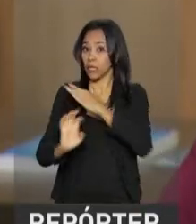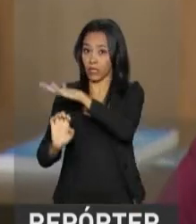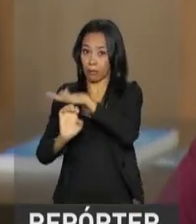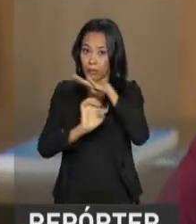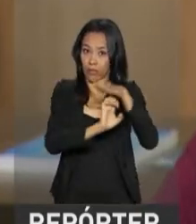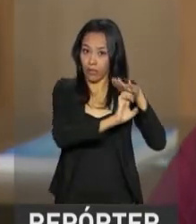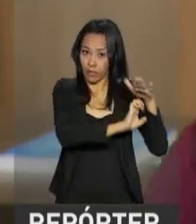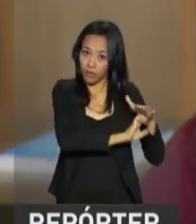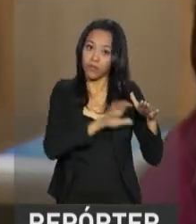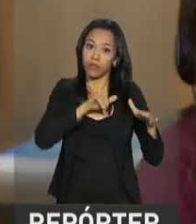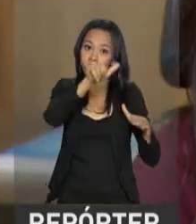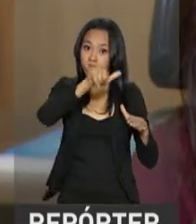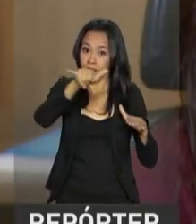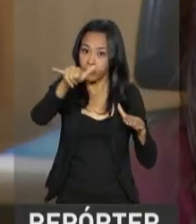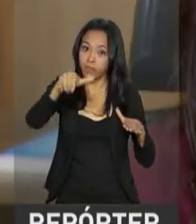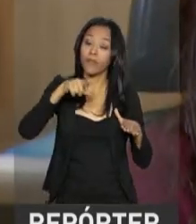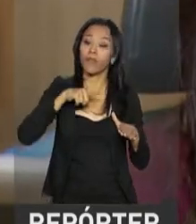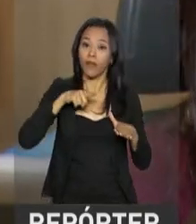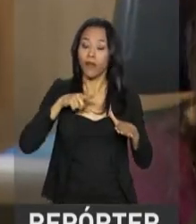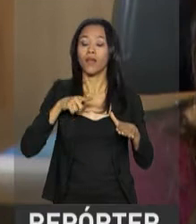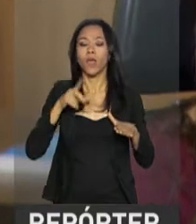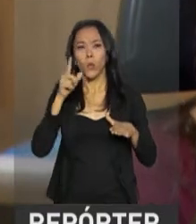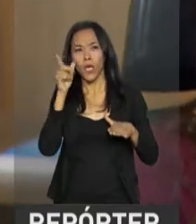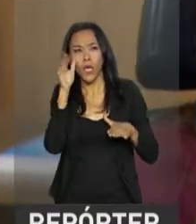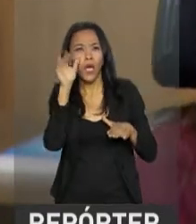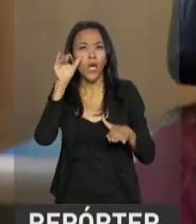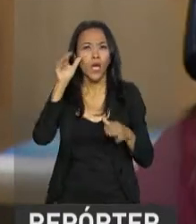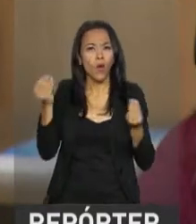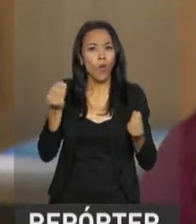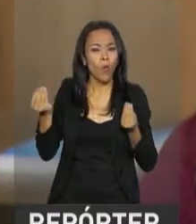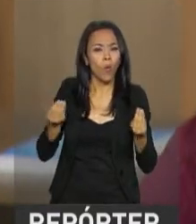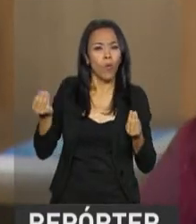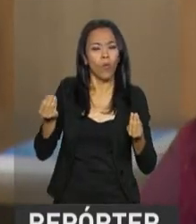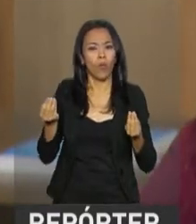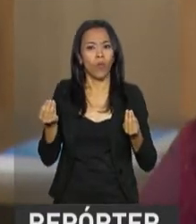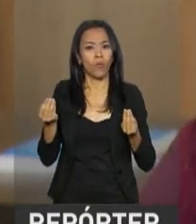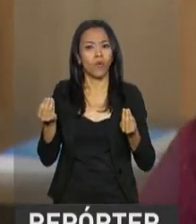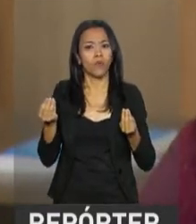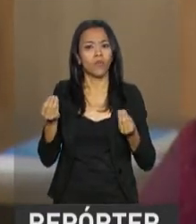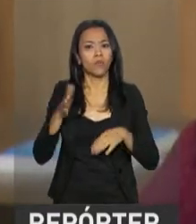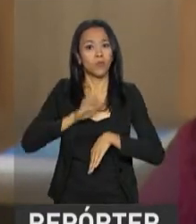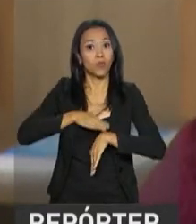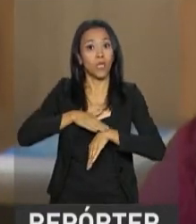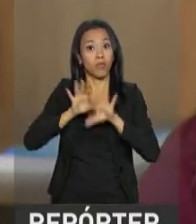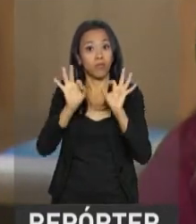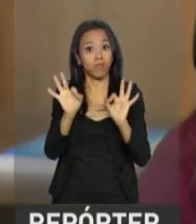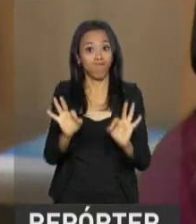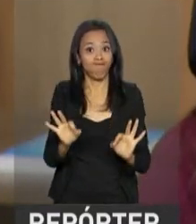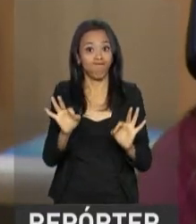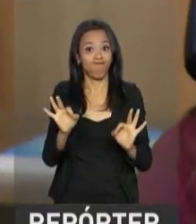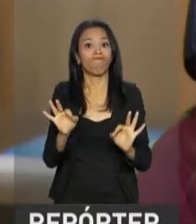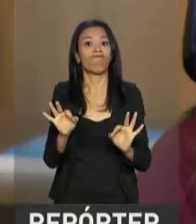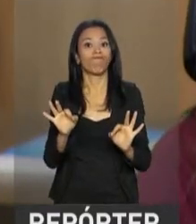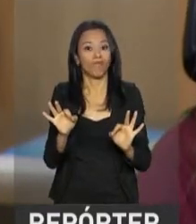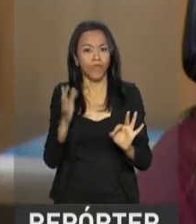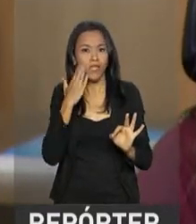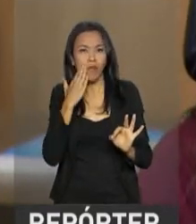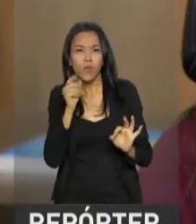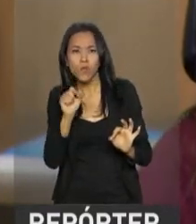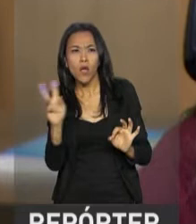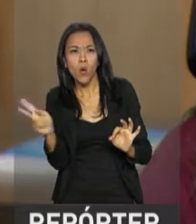dos operadores aeroportuários acompanhando a malha a em tempo real pra ele identificar